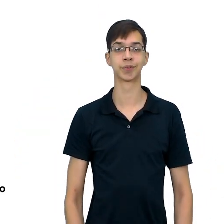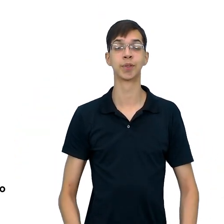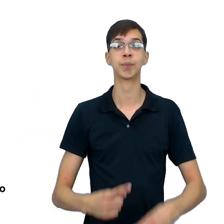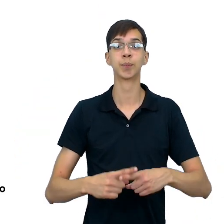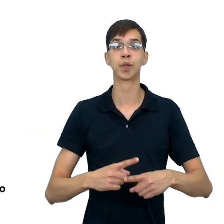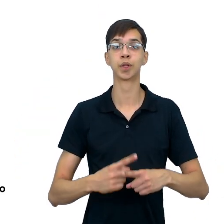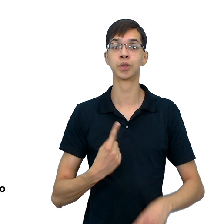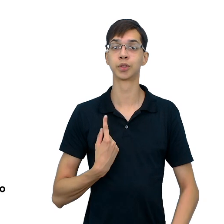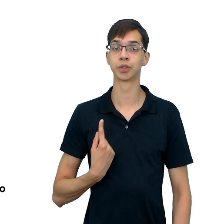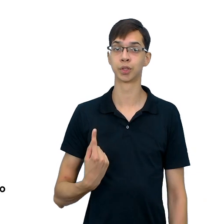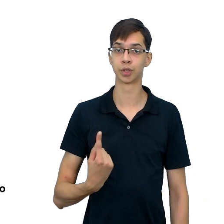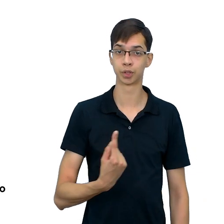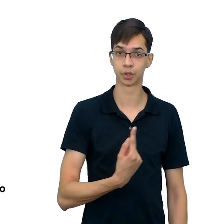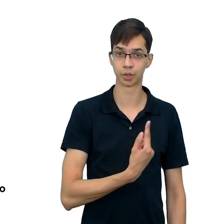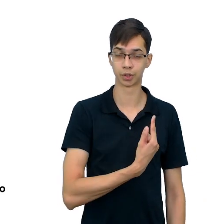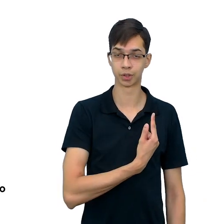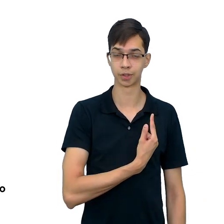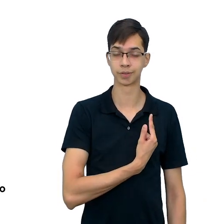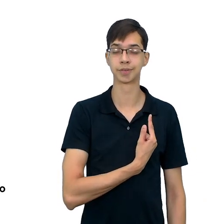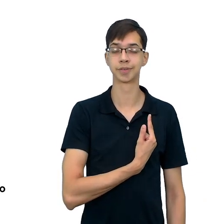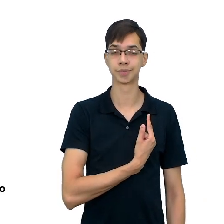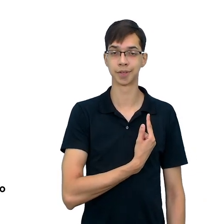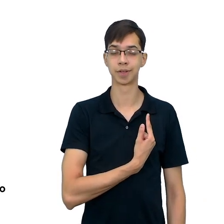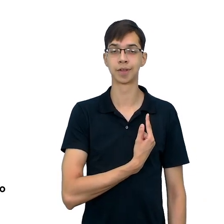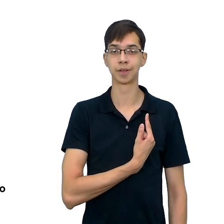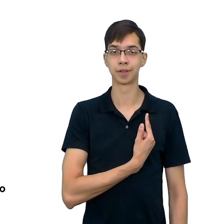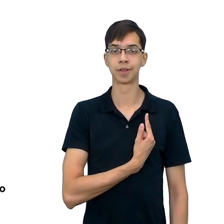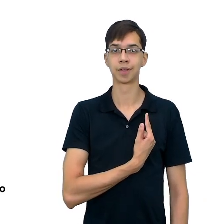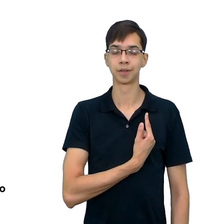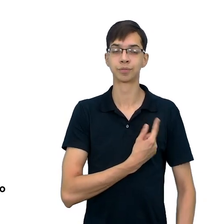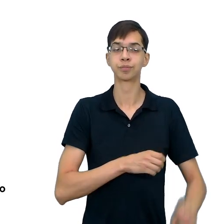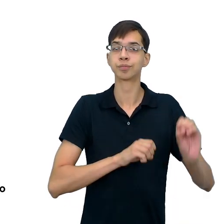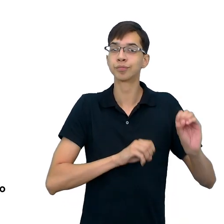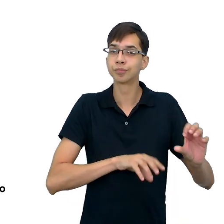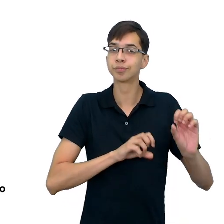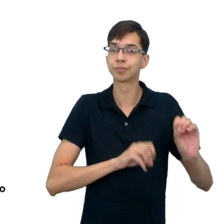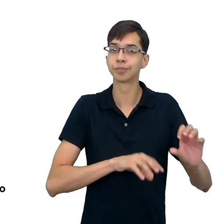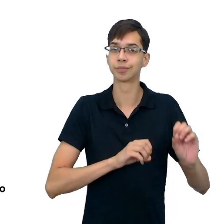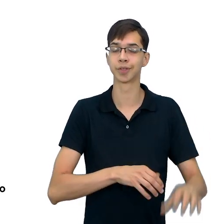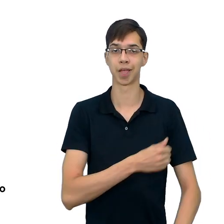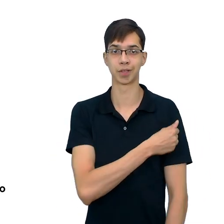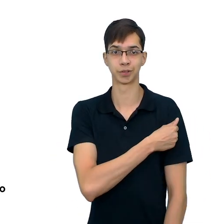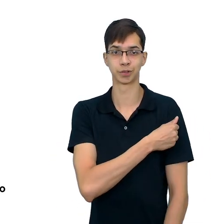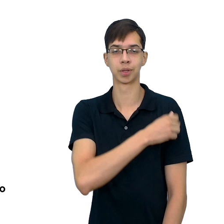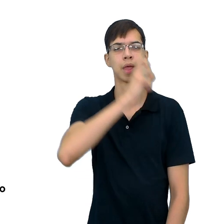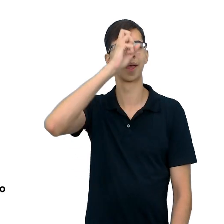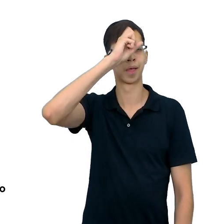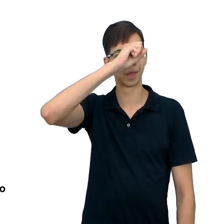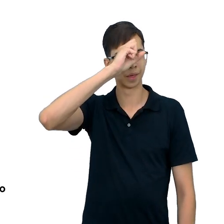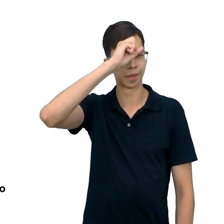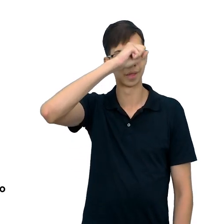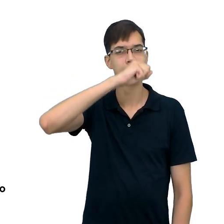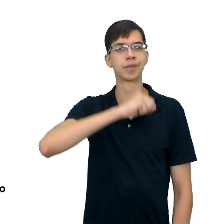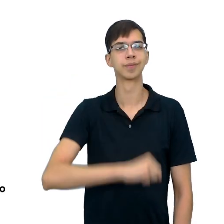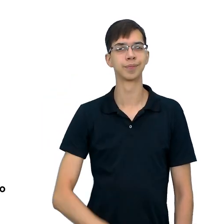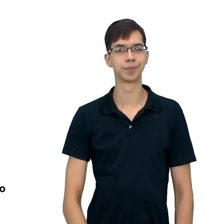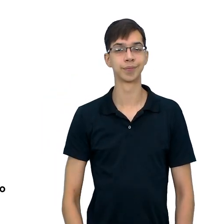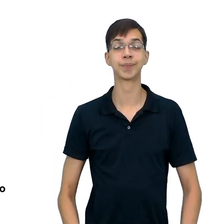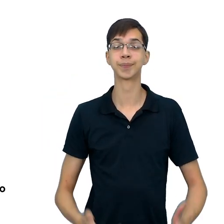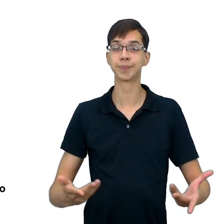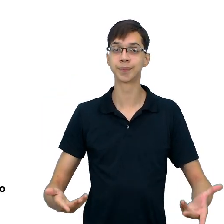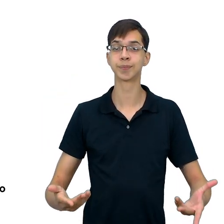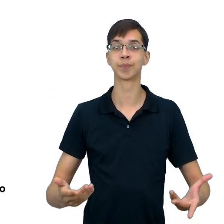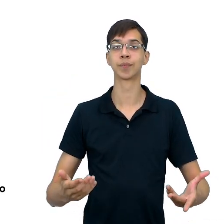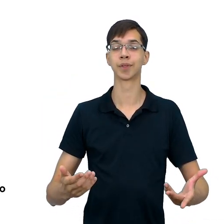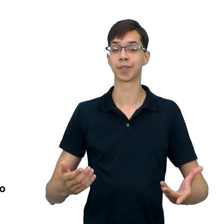estamos aí fazendo com que os nossos alunos aprendam, né? E às vezes, com a socialização de saberes entre eles,